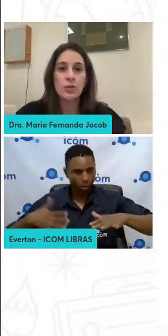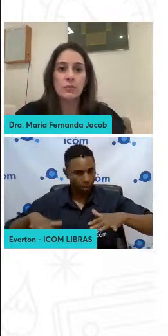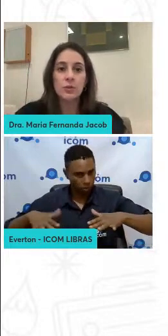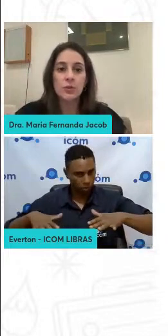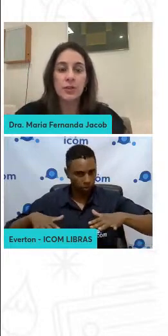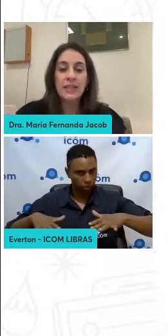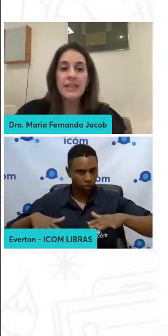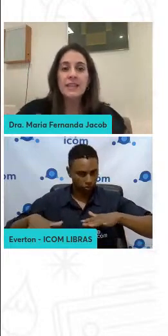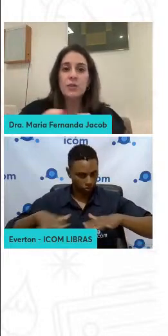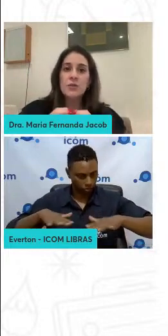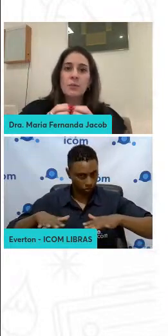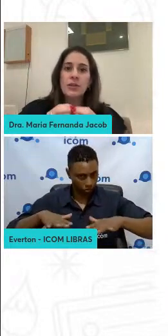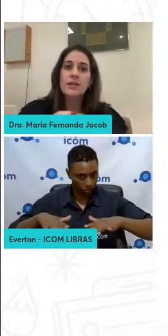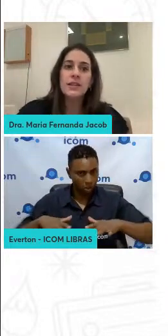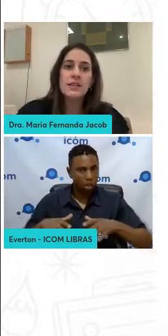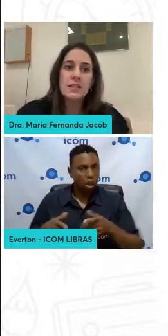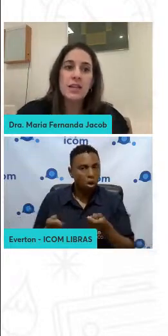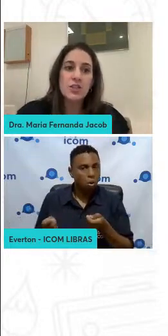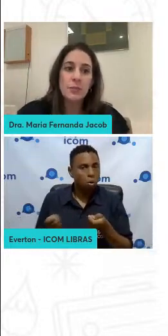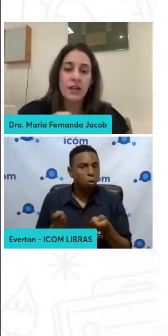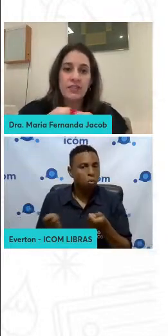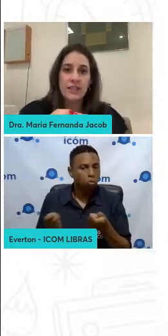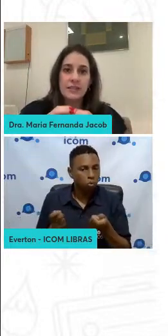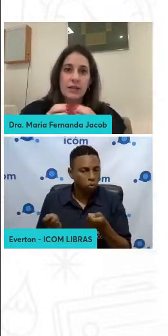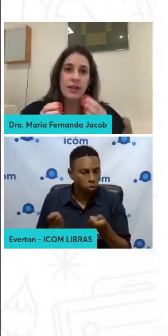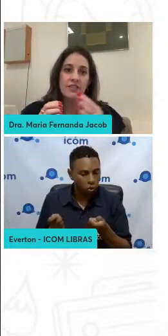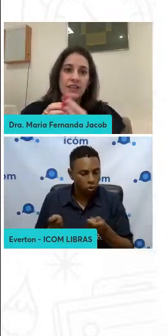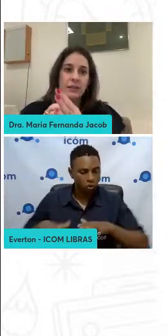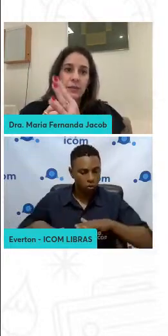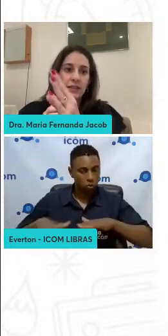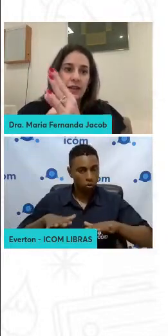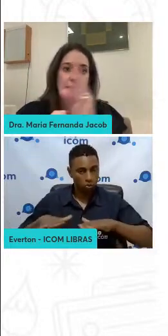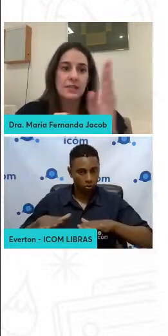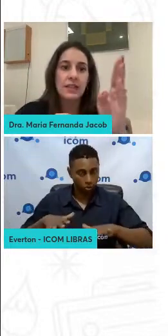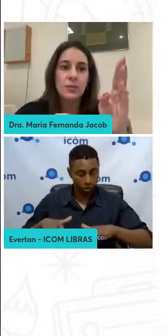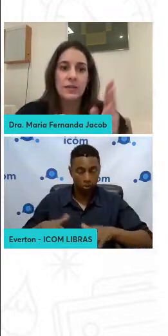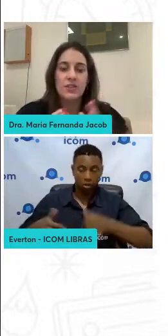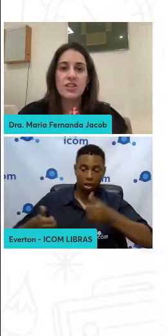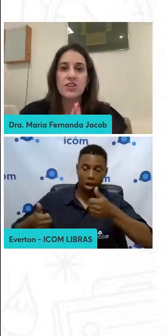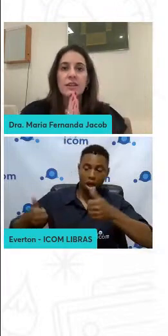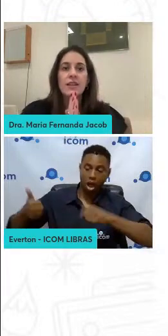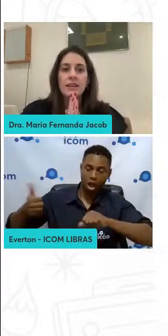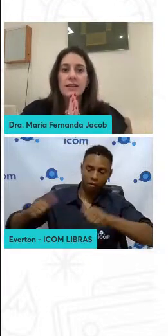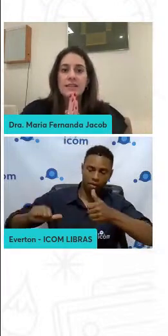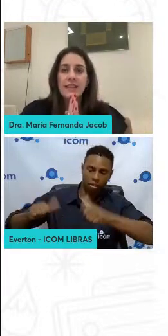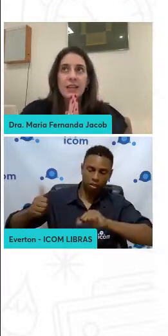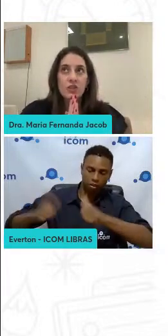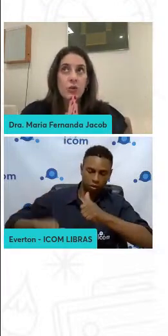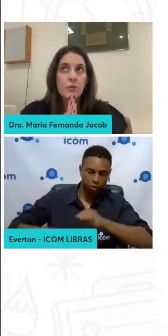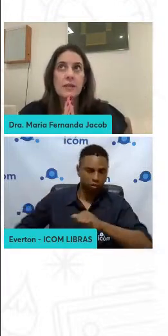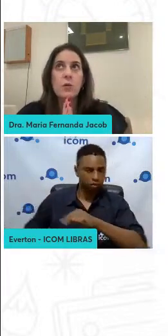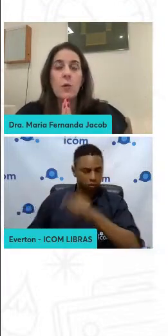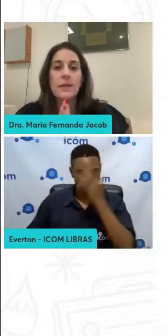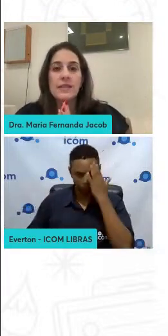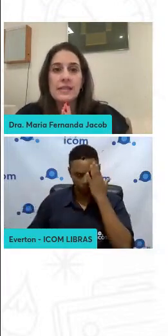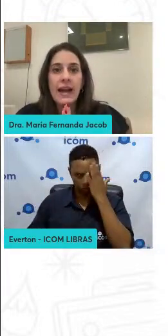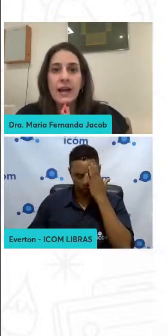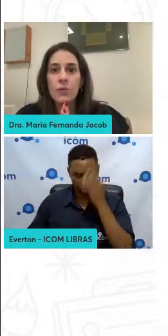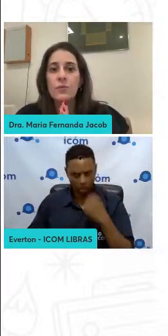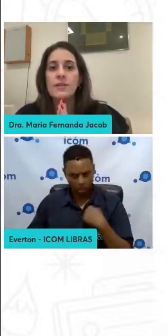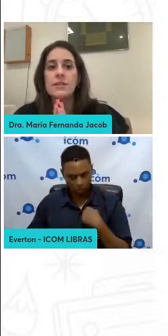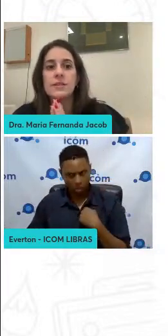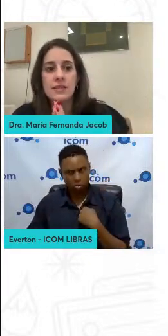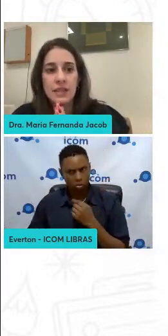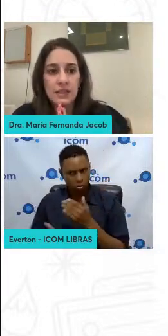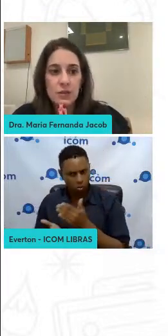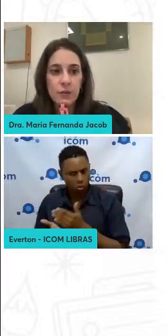com controle motor. Então, isso é muito interessante, porque a avaliação ela vai também traçando para a gente, será que eu já consigo começar